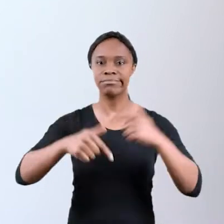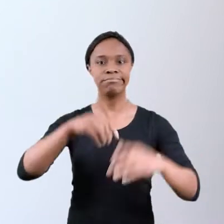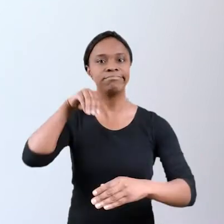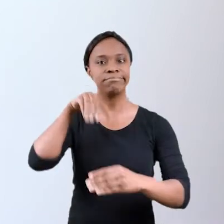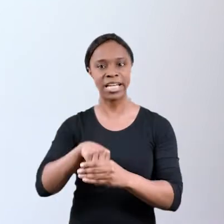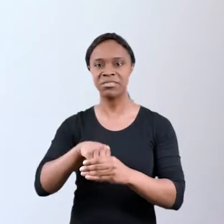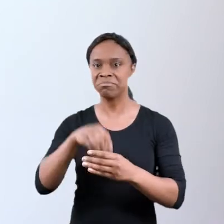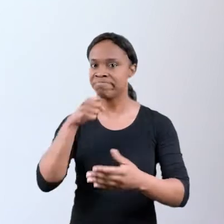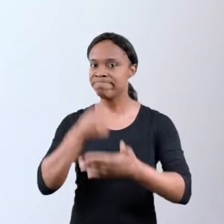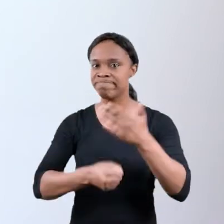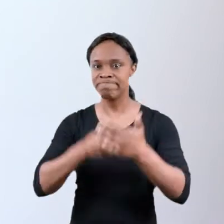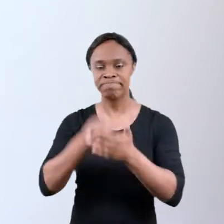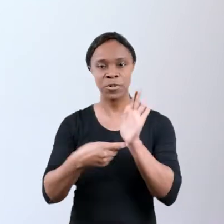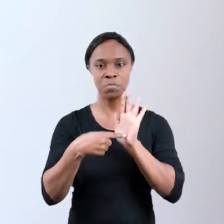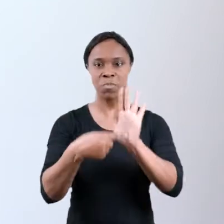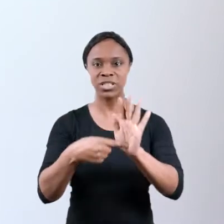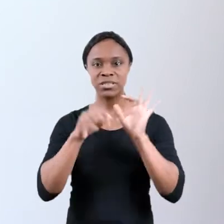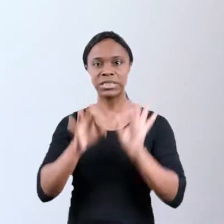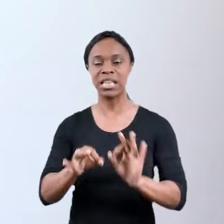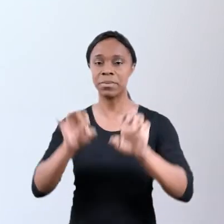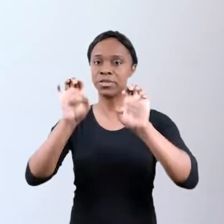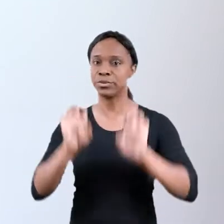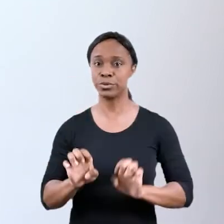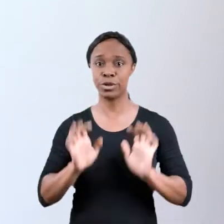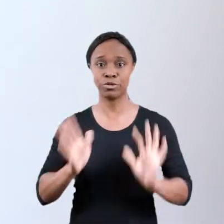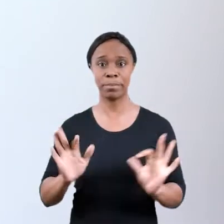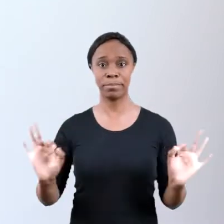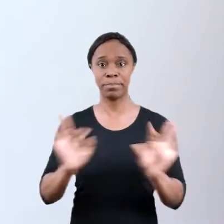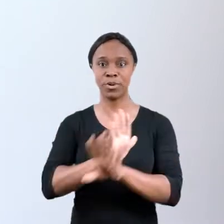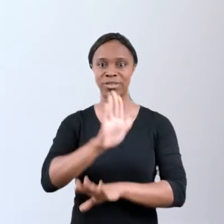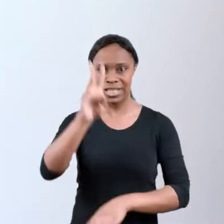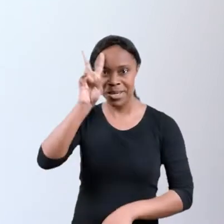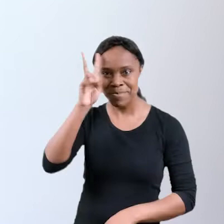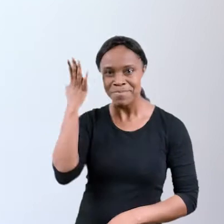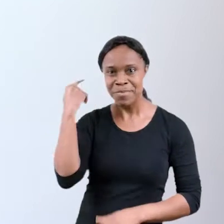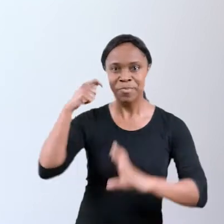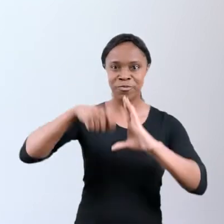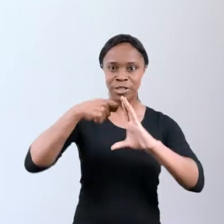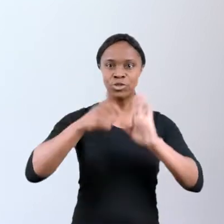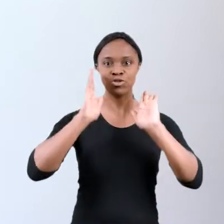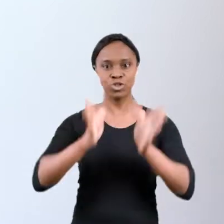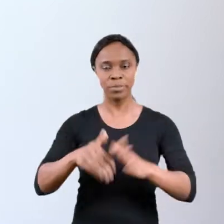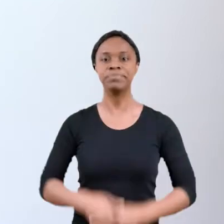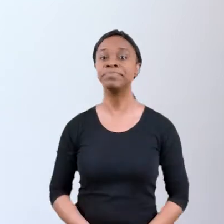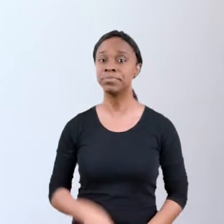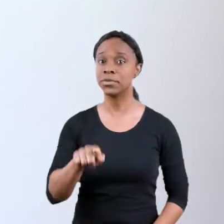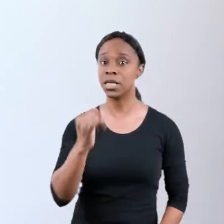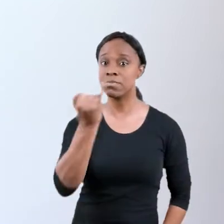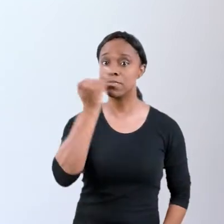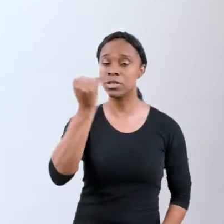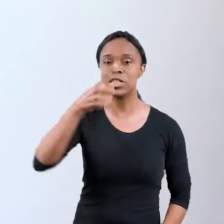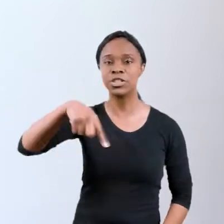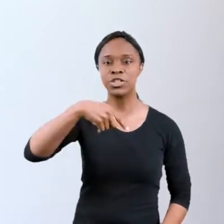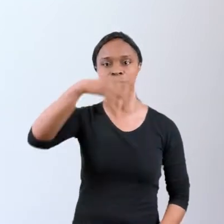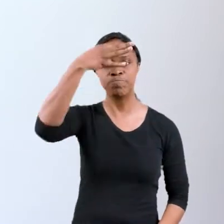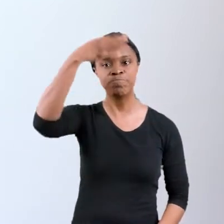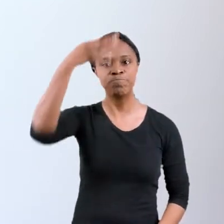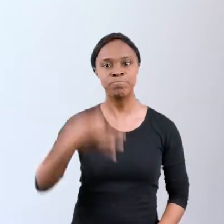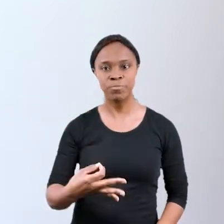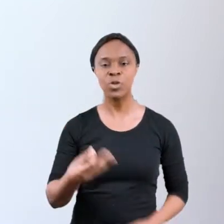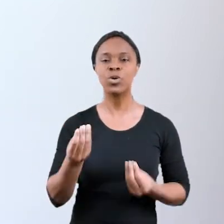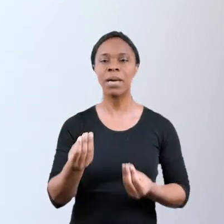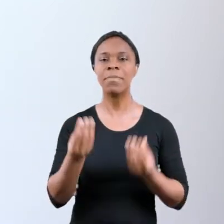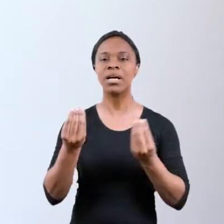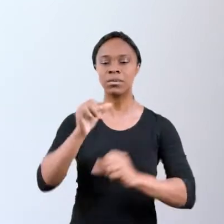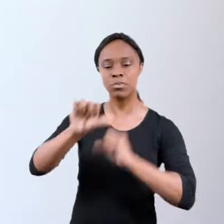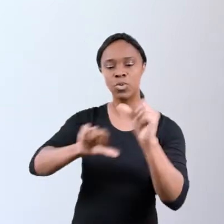são persistentes e também estruturais, como a gente já tinha comentado no programa anterior. É importante compreender esse contexto para